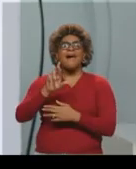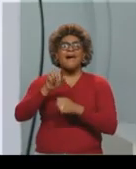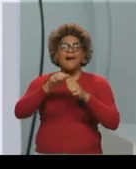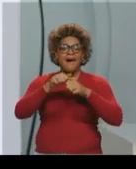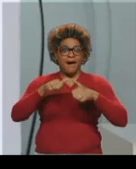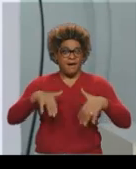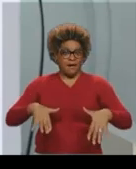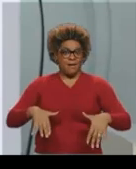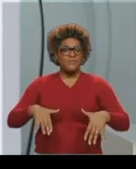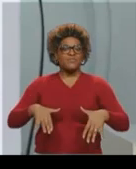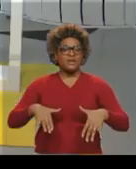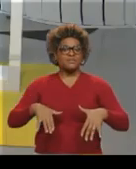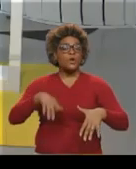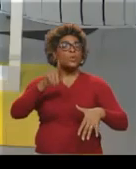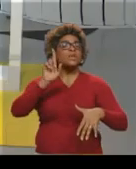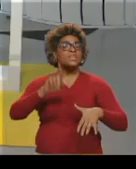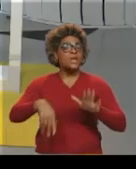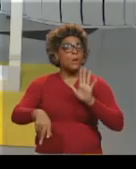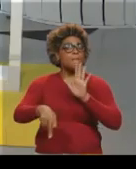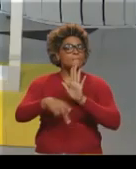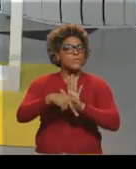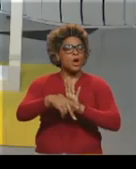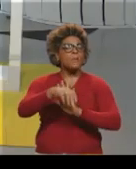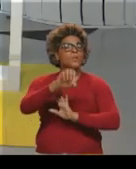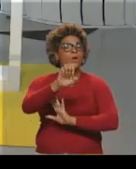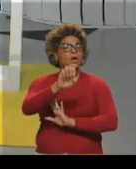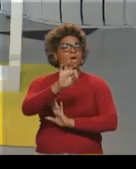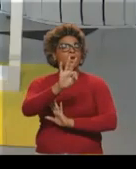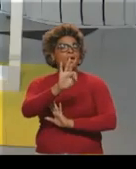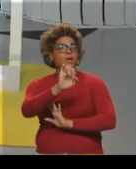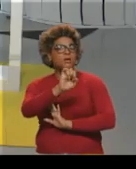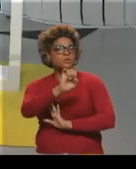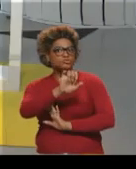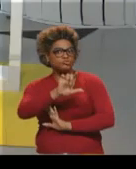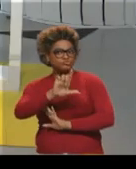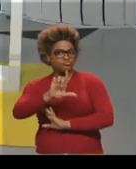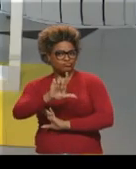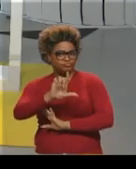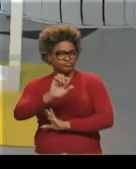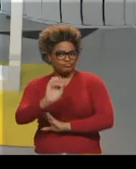Ela é que é o etil, ok? Bom,